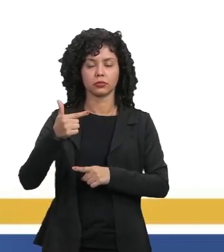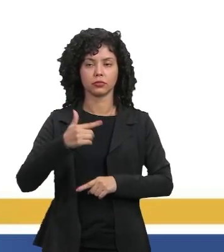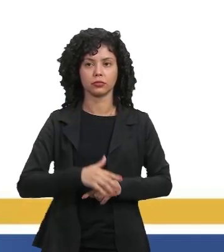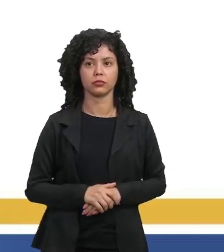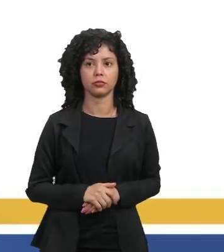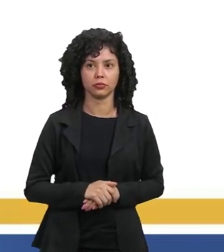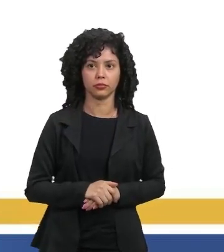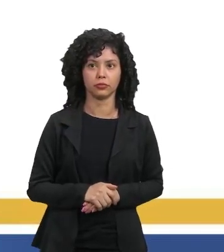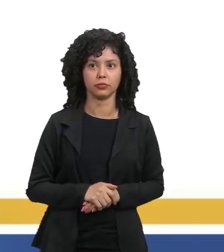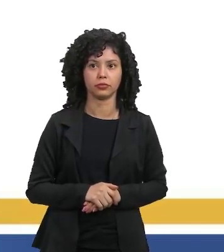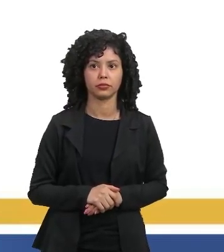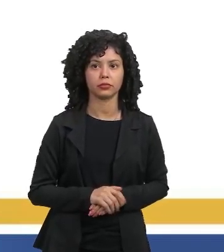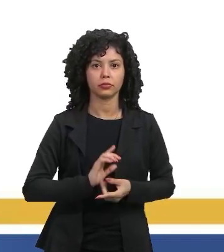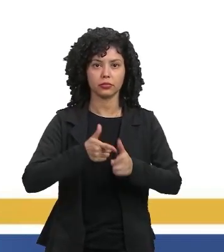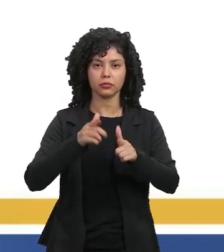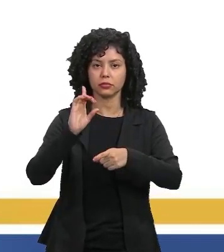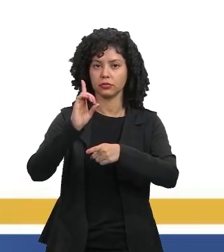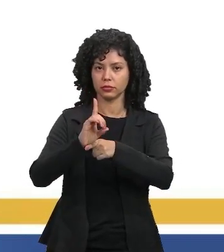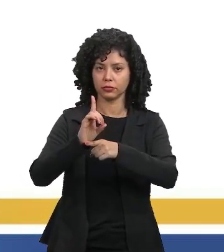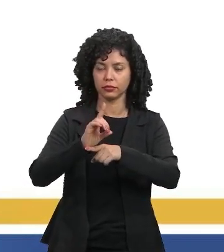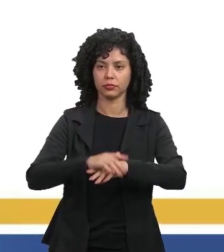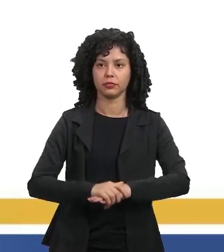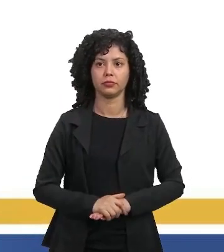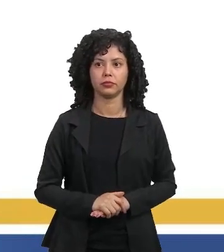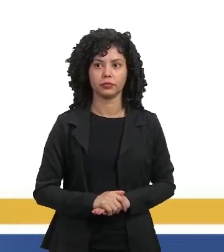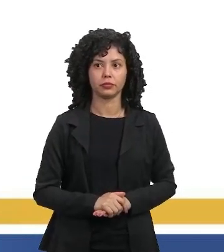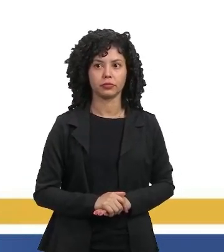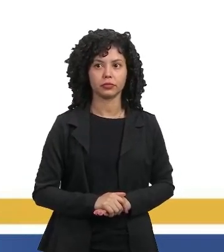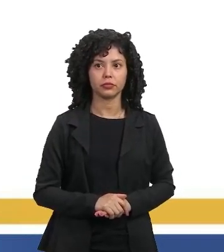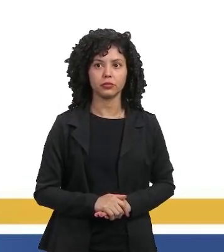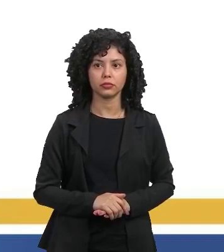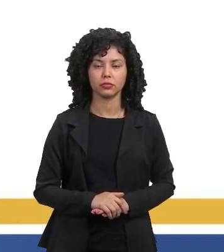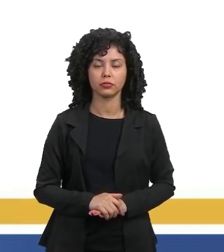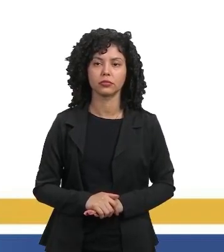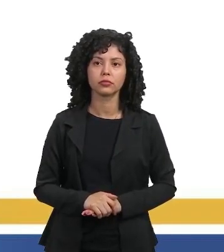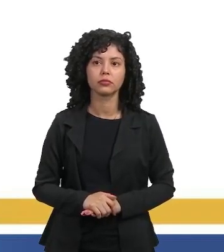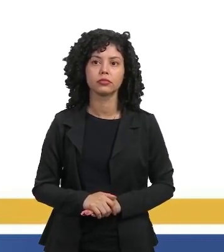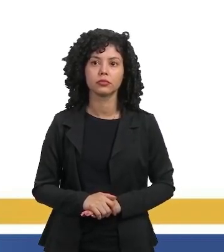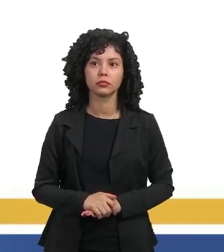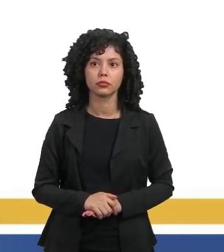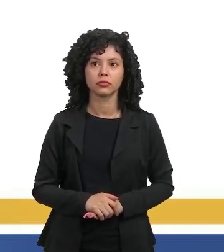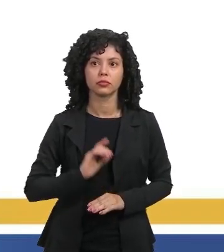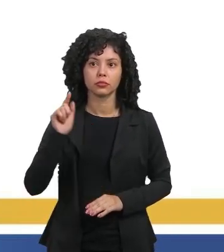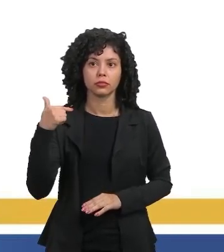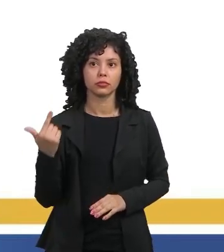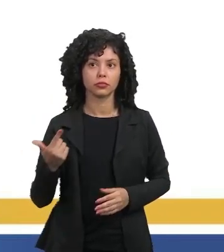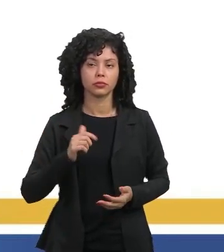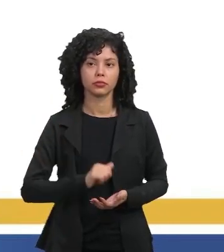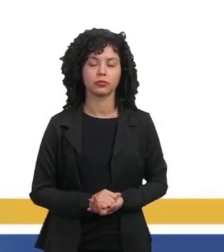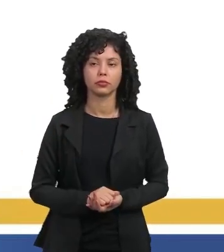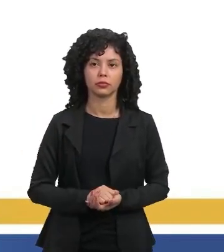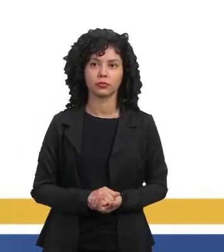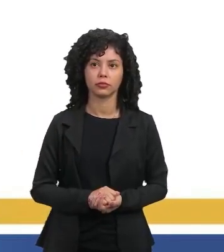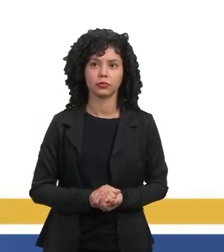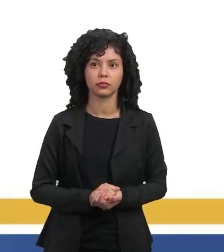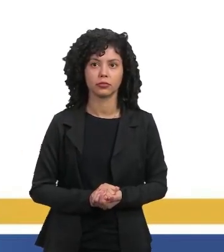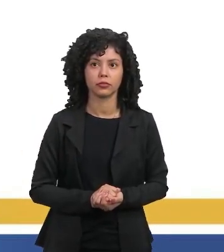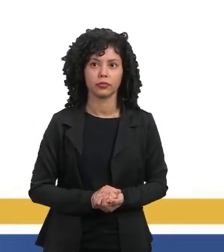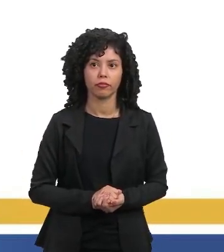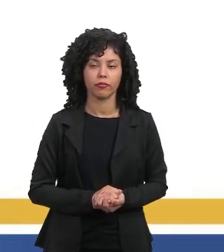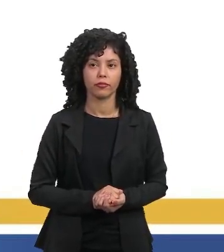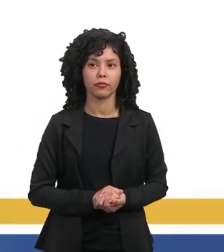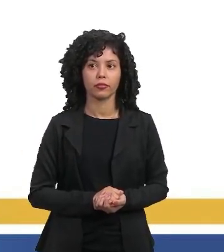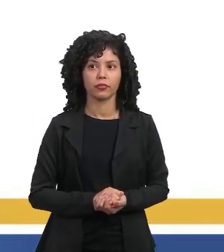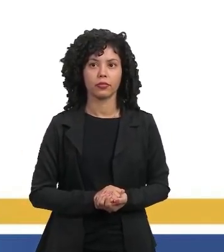292. Então, aí nós temos gabarito letra D de dado. Próxima questão. Ela